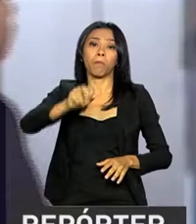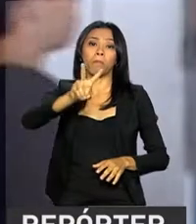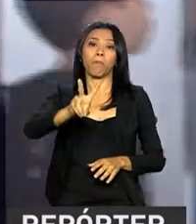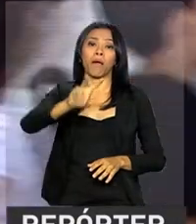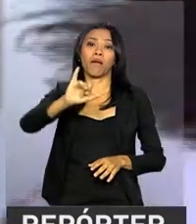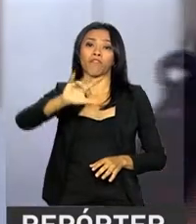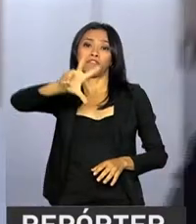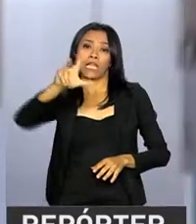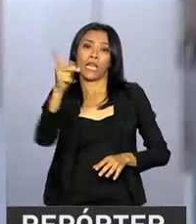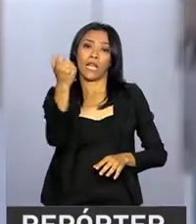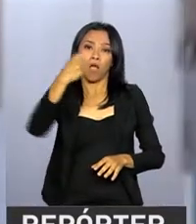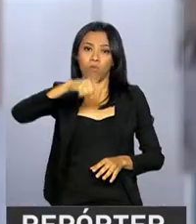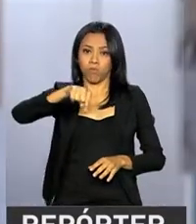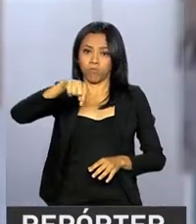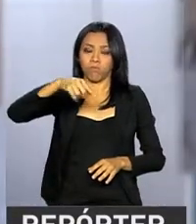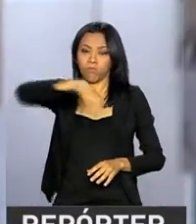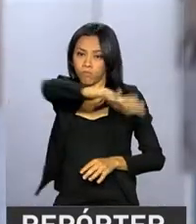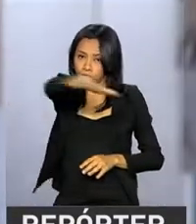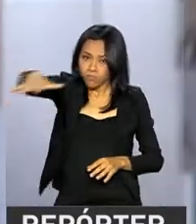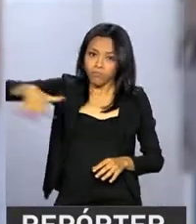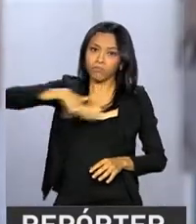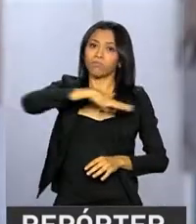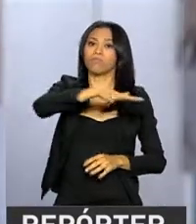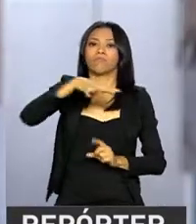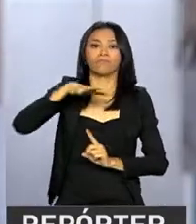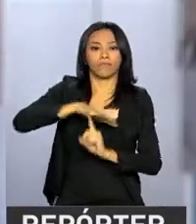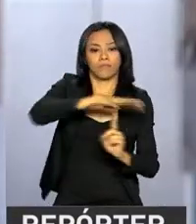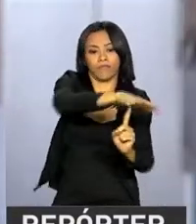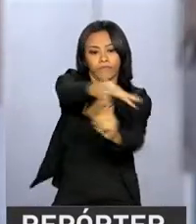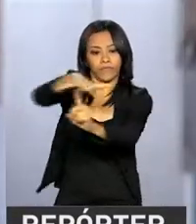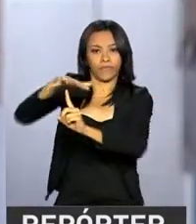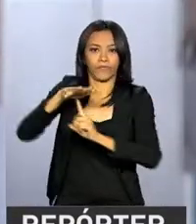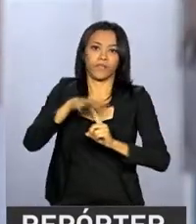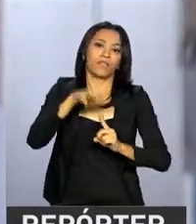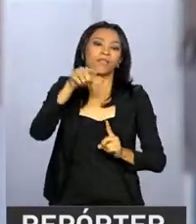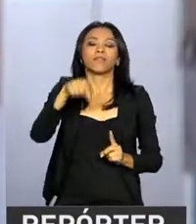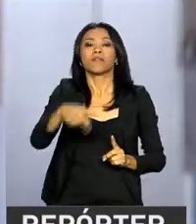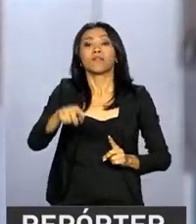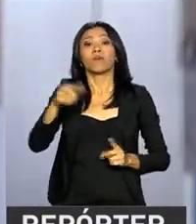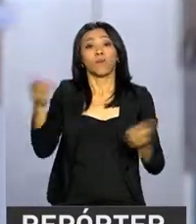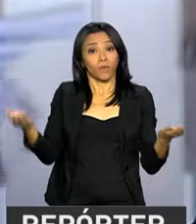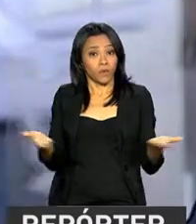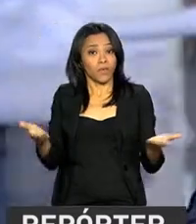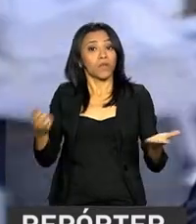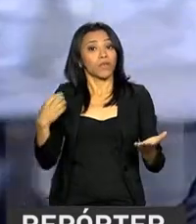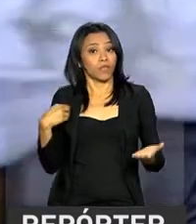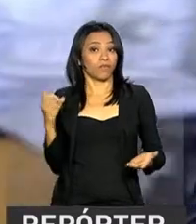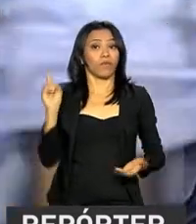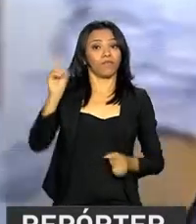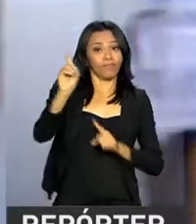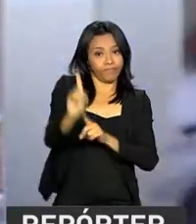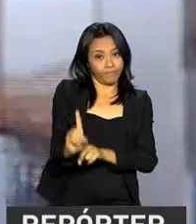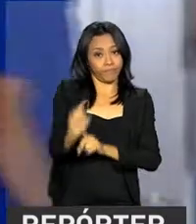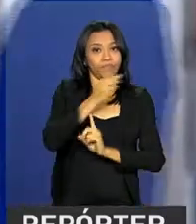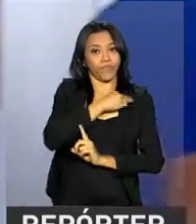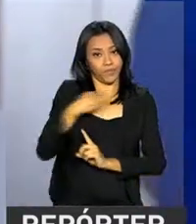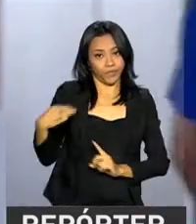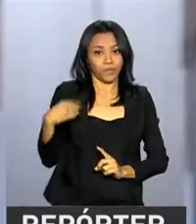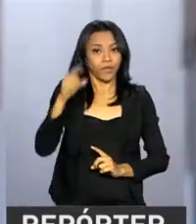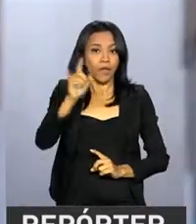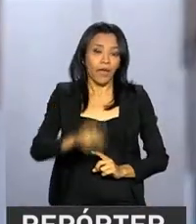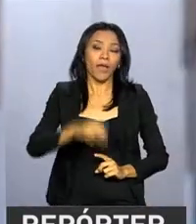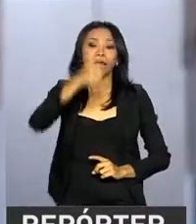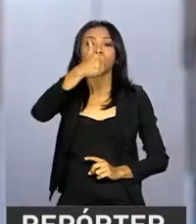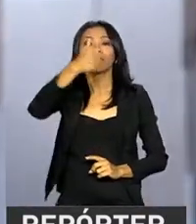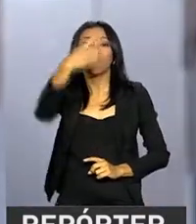vai ser feita pelo ministro da Ciência, Tecnologia, Inovações e Comunicações, o Gilberto Kassab. Essa é a 14ª